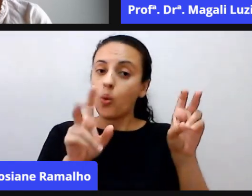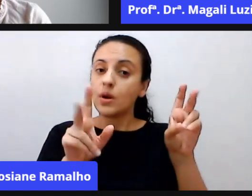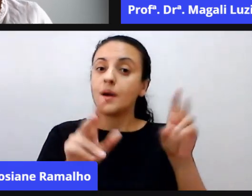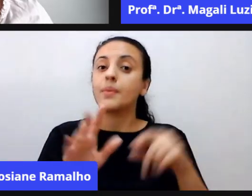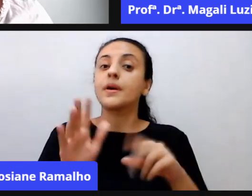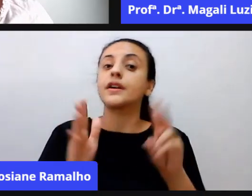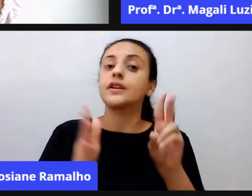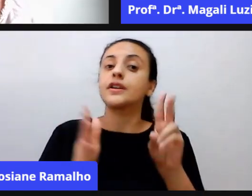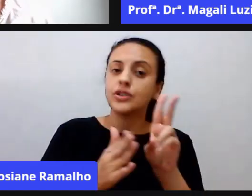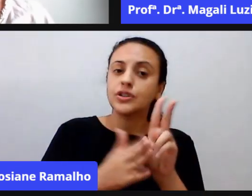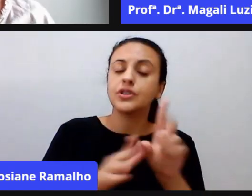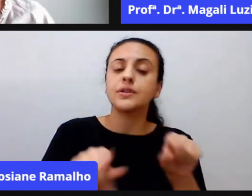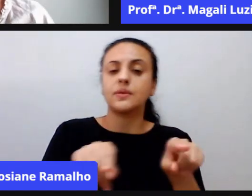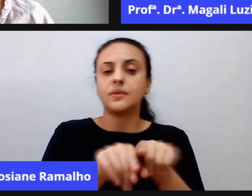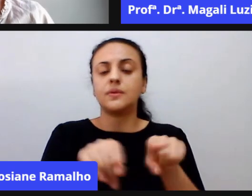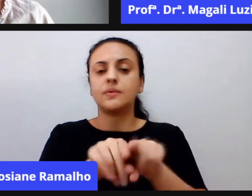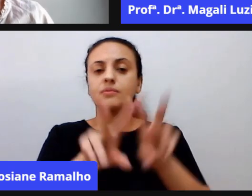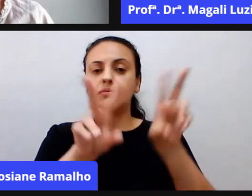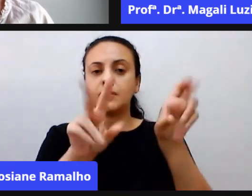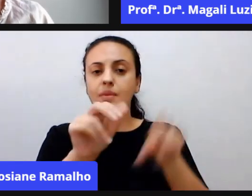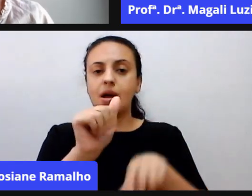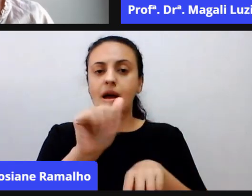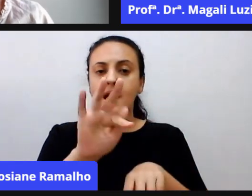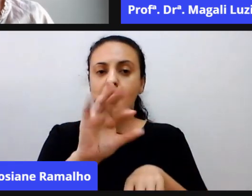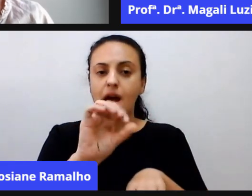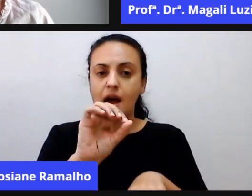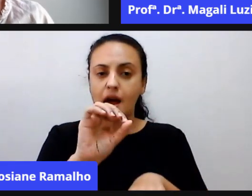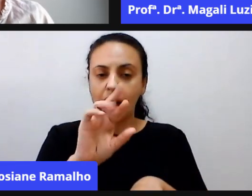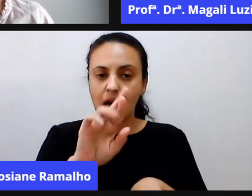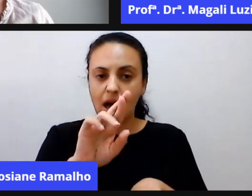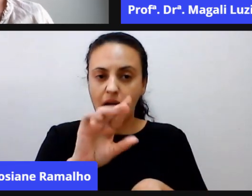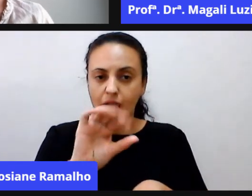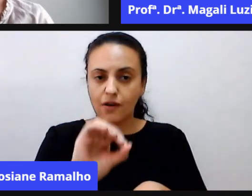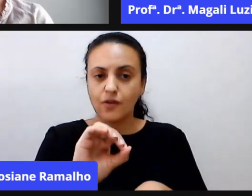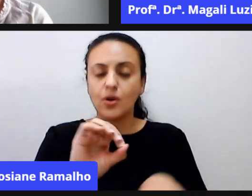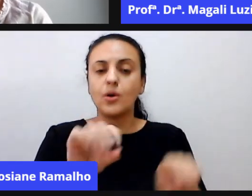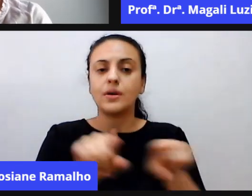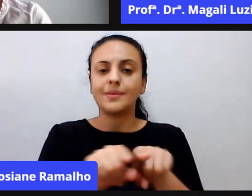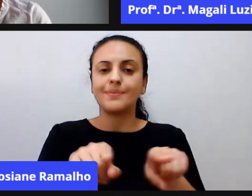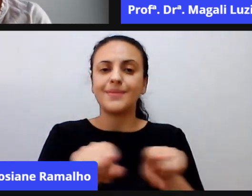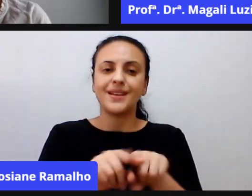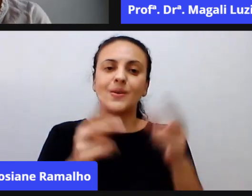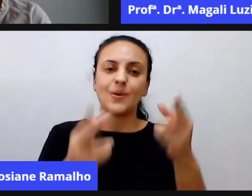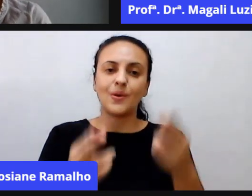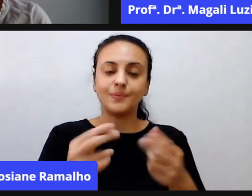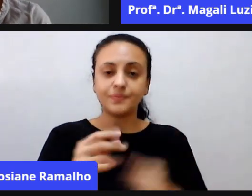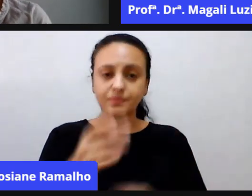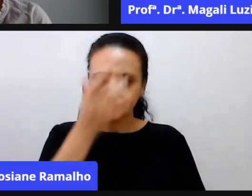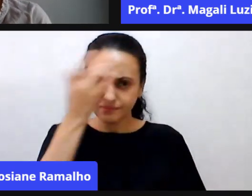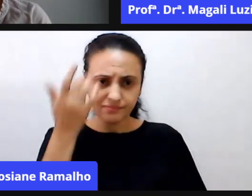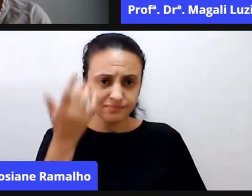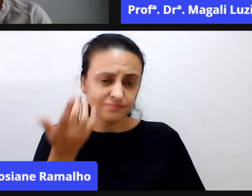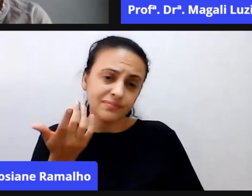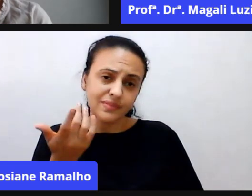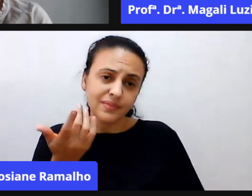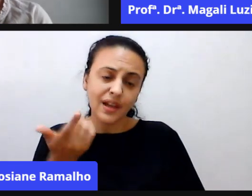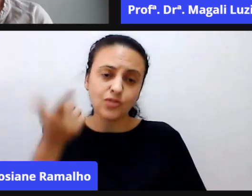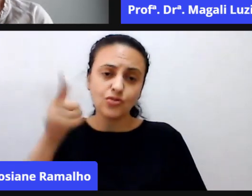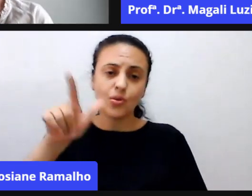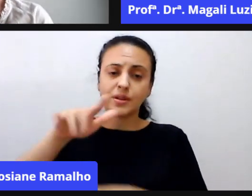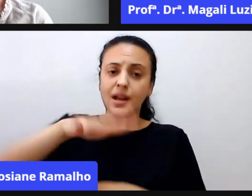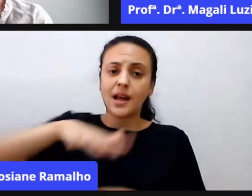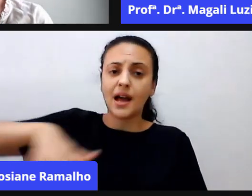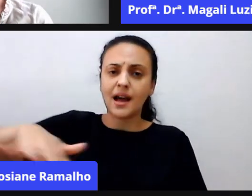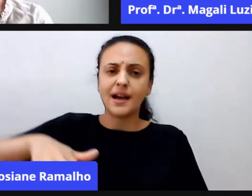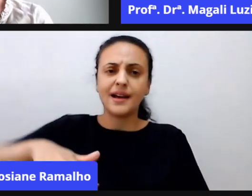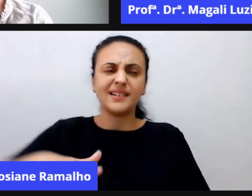afro, tem muito disso, né? O pessoal, quem não é da área, né? Às vezes fala, nossa, mas eles ficam falando